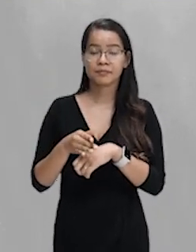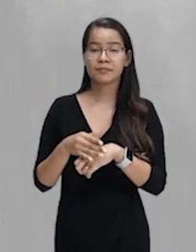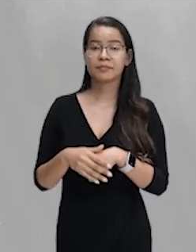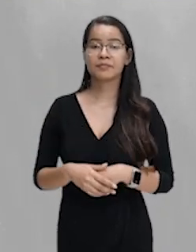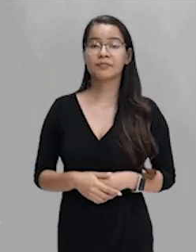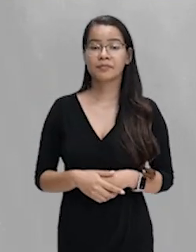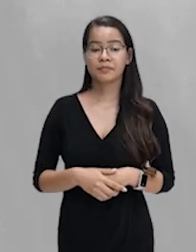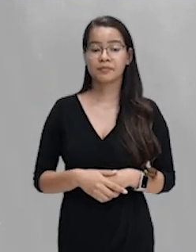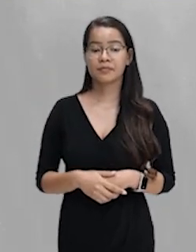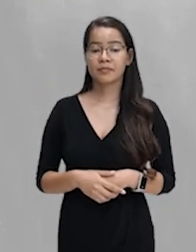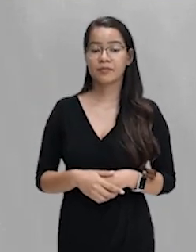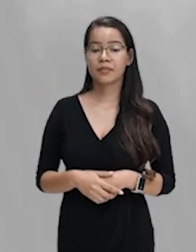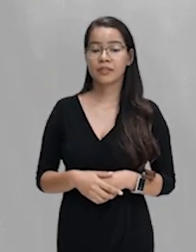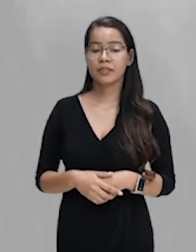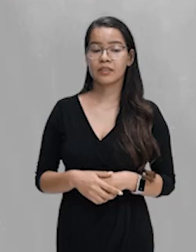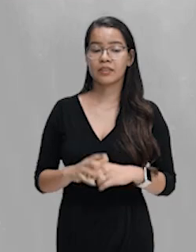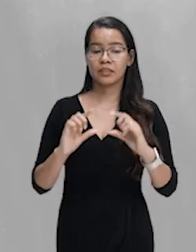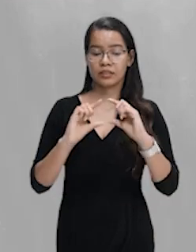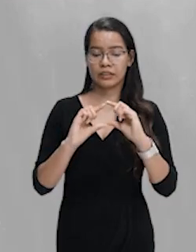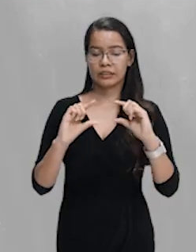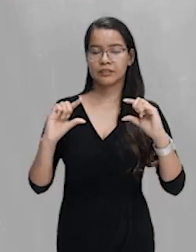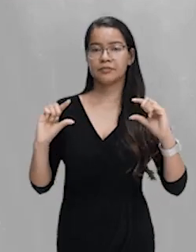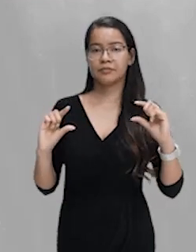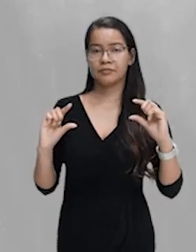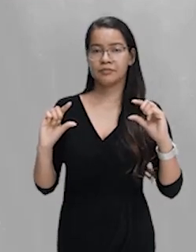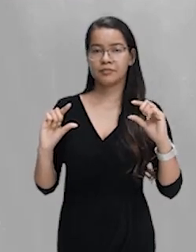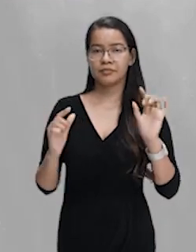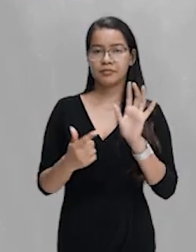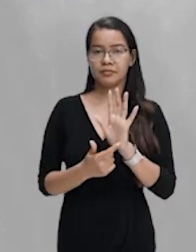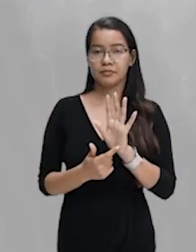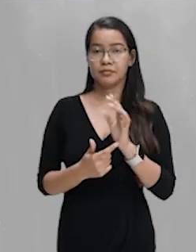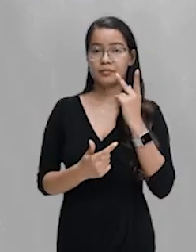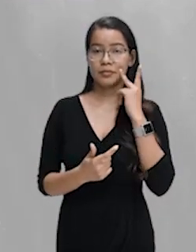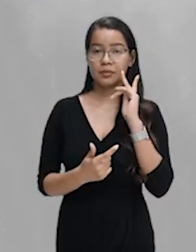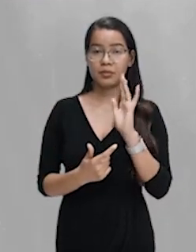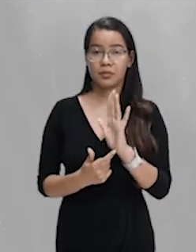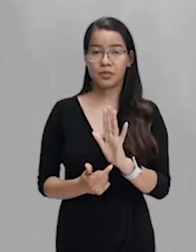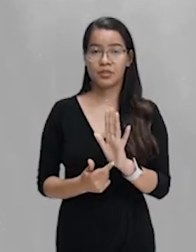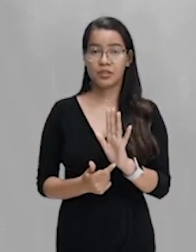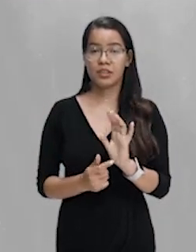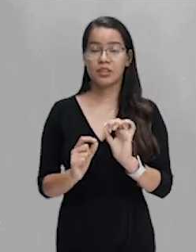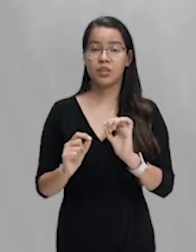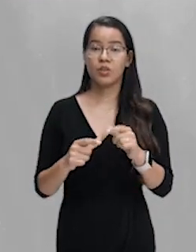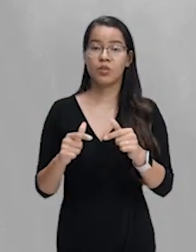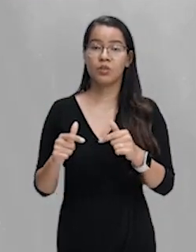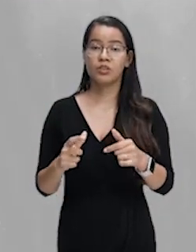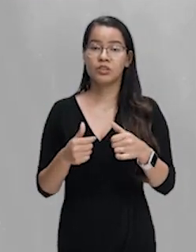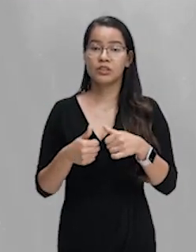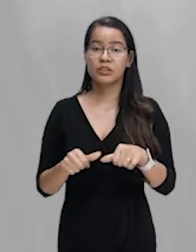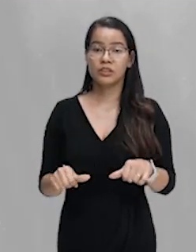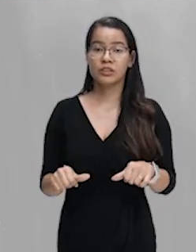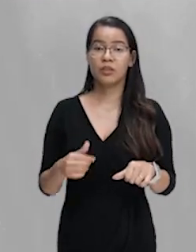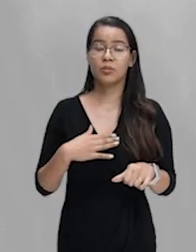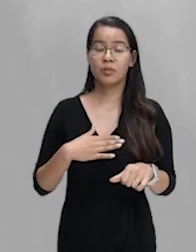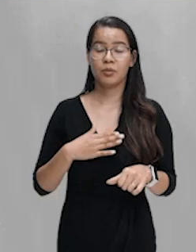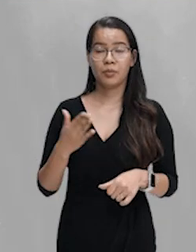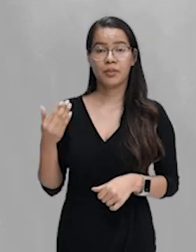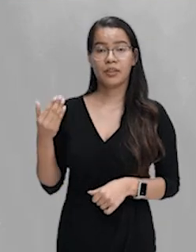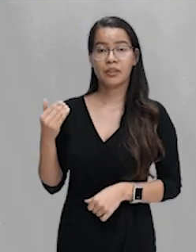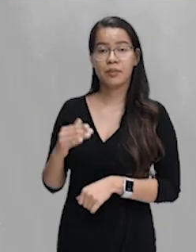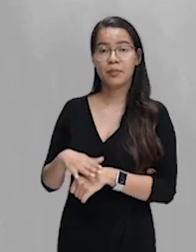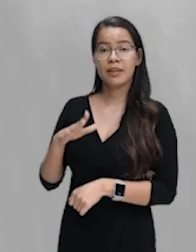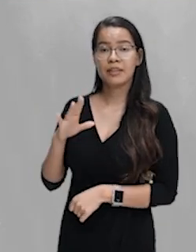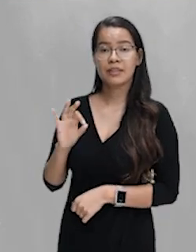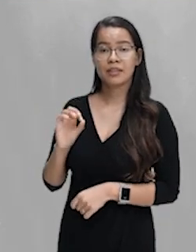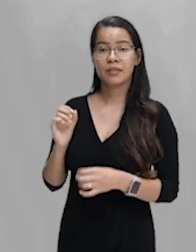tá? E ele está grifado, exatamente para mostrar para vocês aonde que está o meu pretérito mais